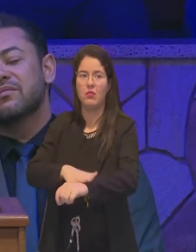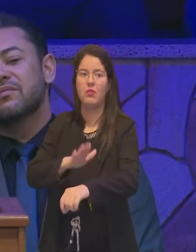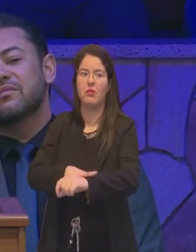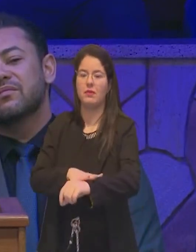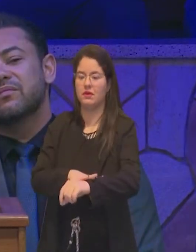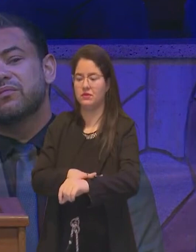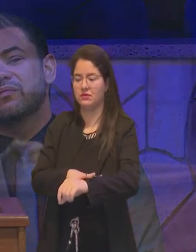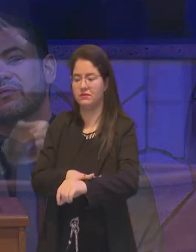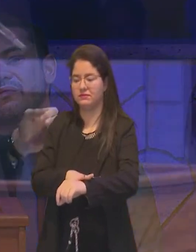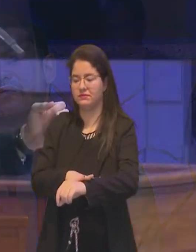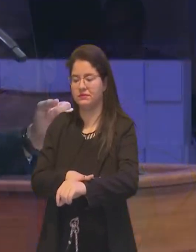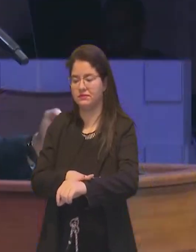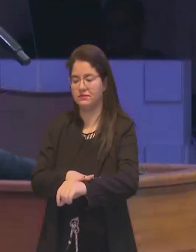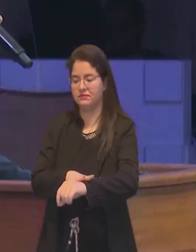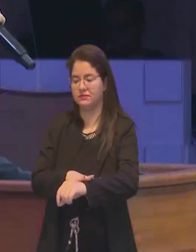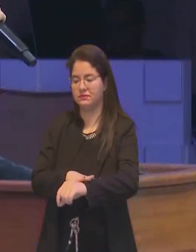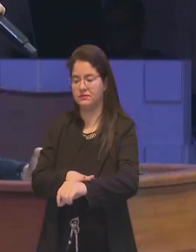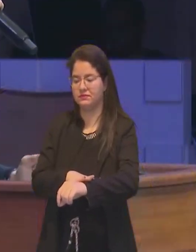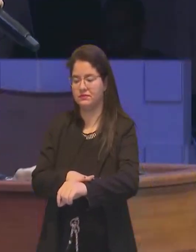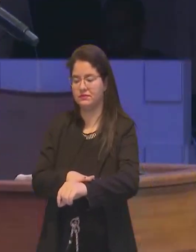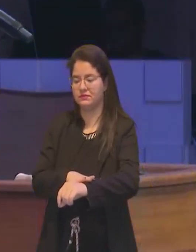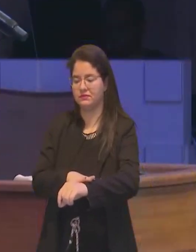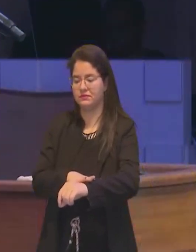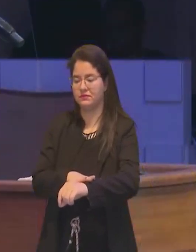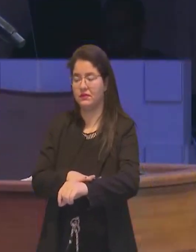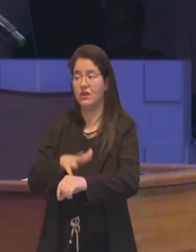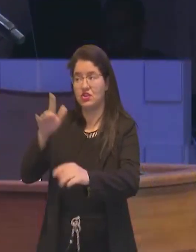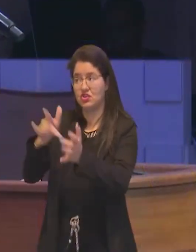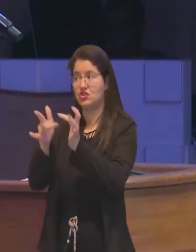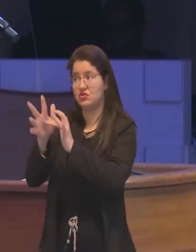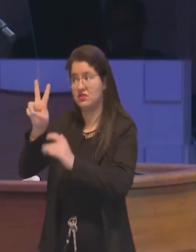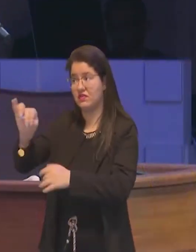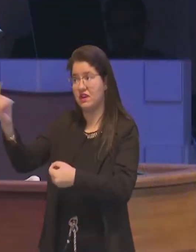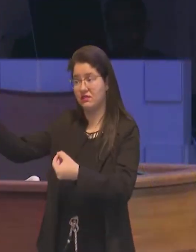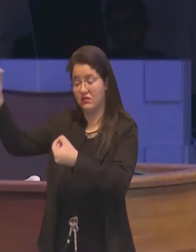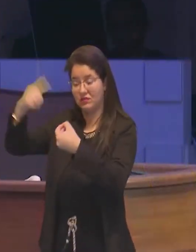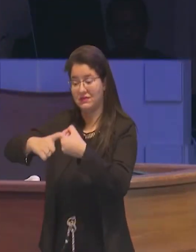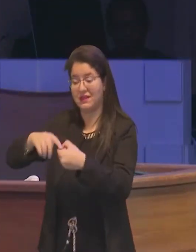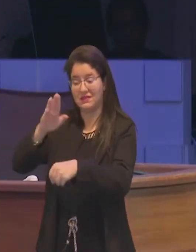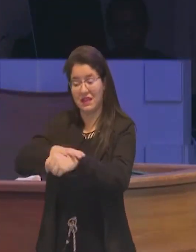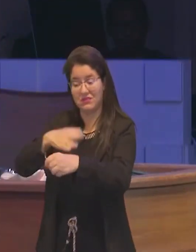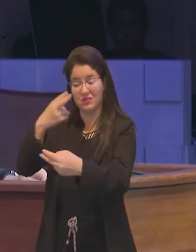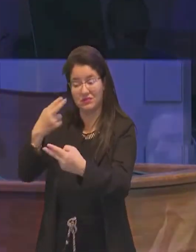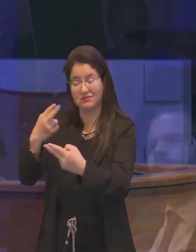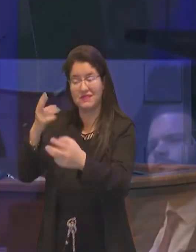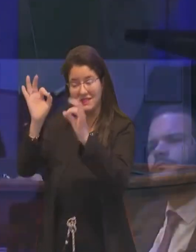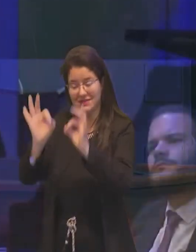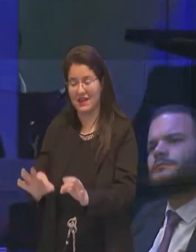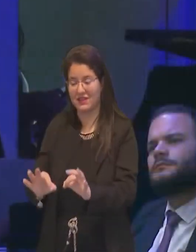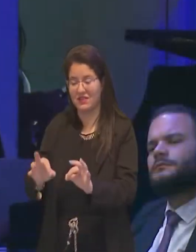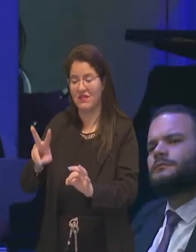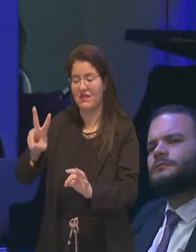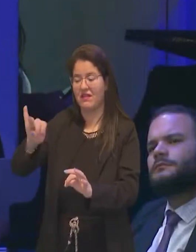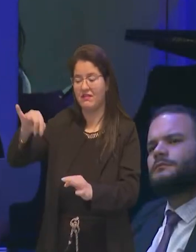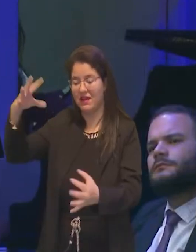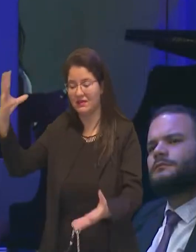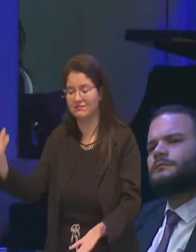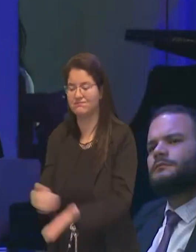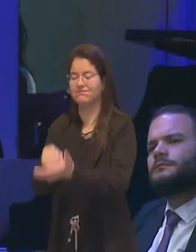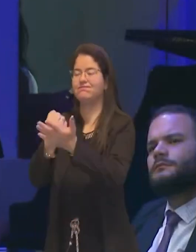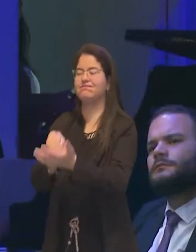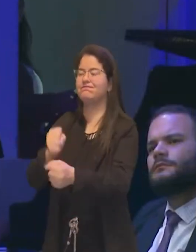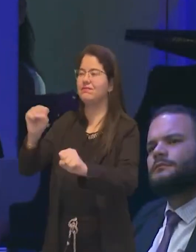paciência chegar ao tempo certo e Ele vier nos buscar em toda a sua glória.